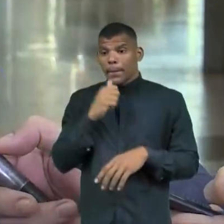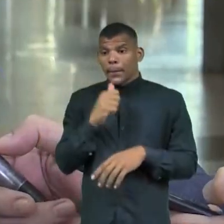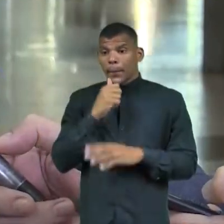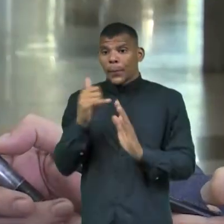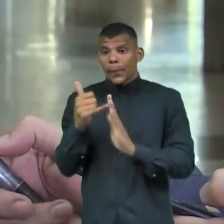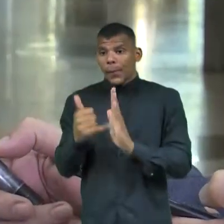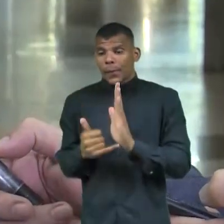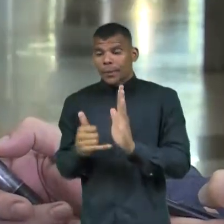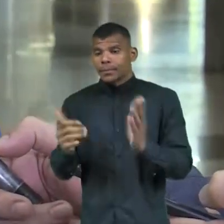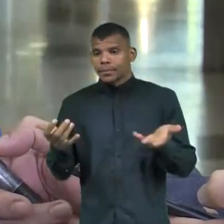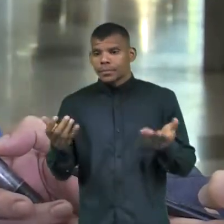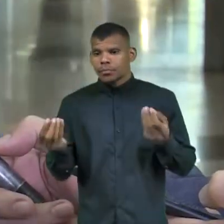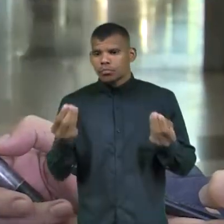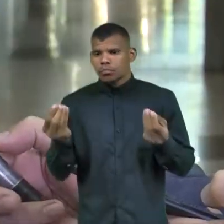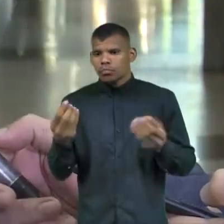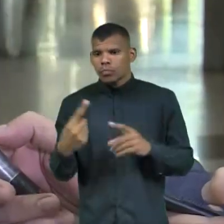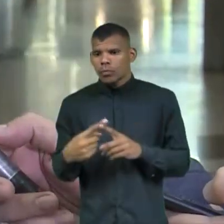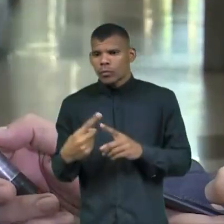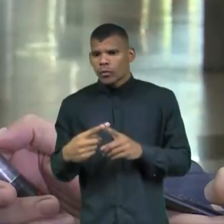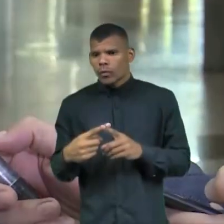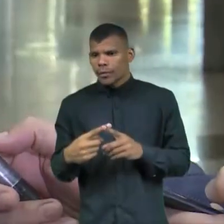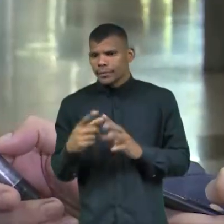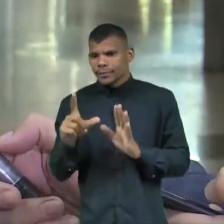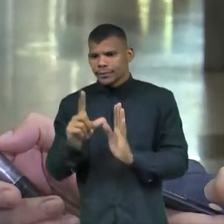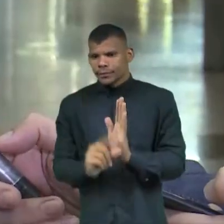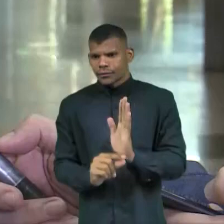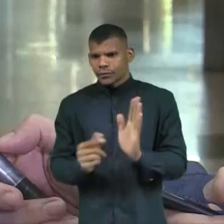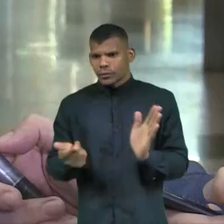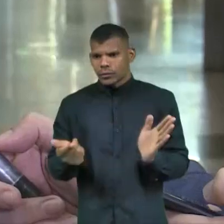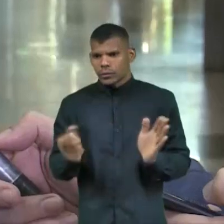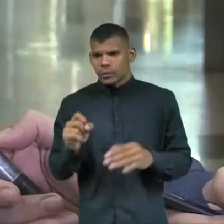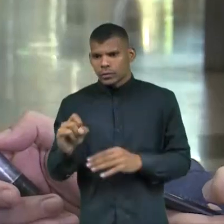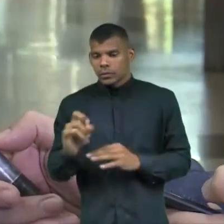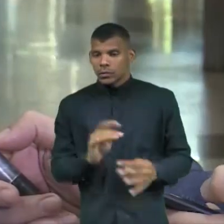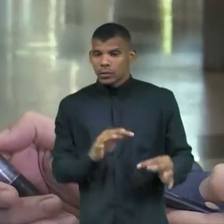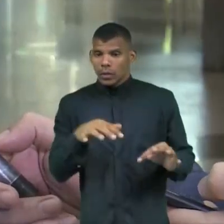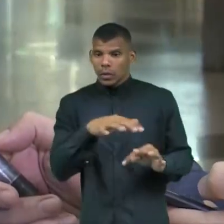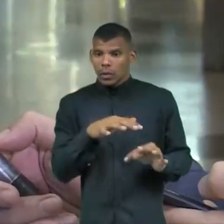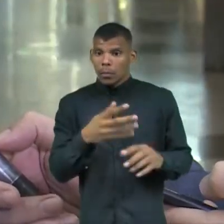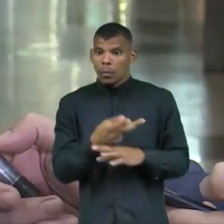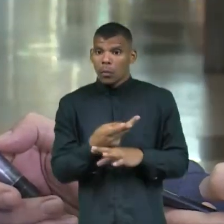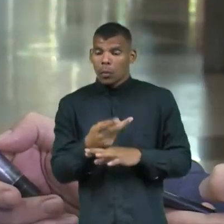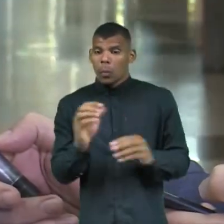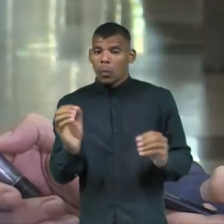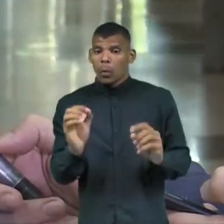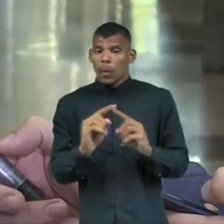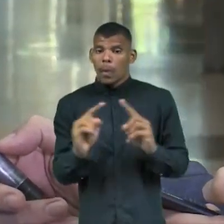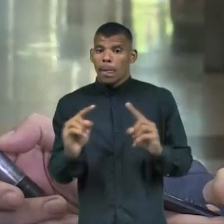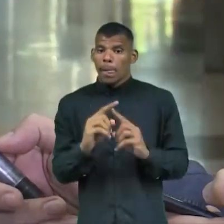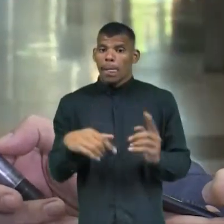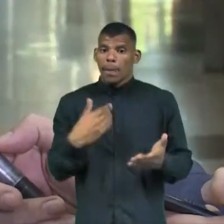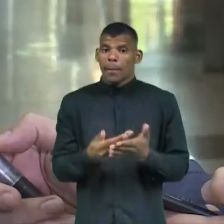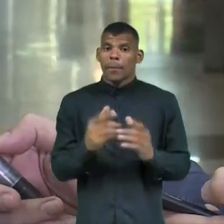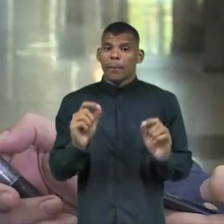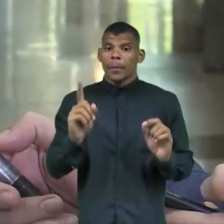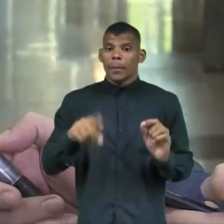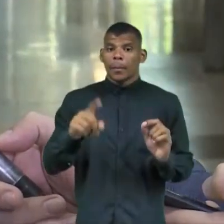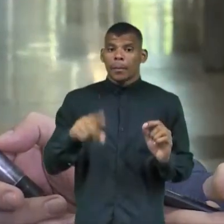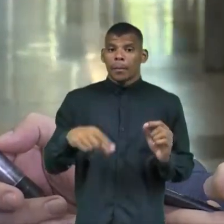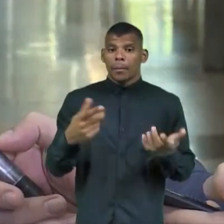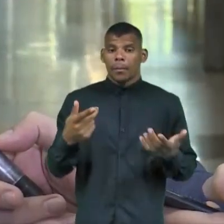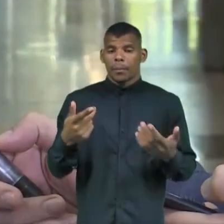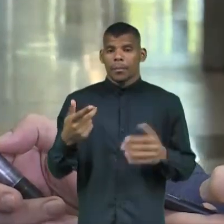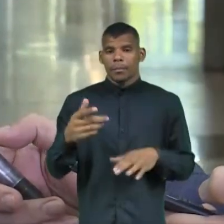computação, análise e desenvolvimento de sistemas, e por que elas não estão em busca. Mas, ainda assim, é um step by step, um passo